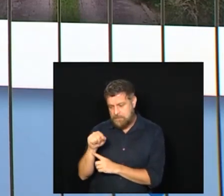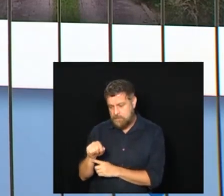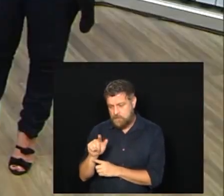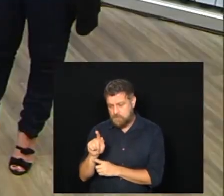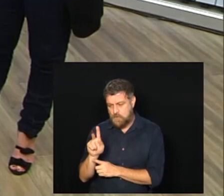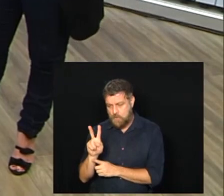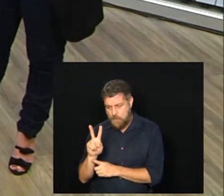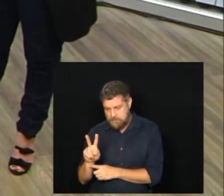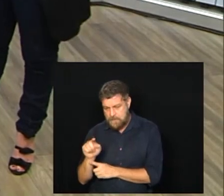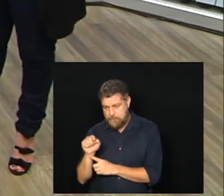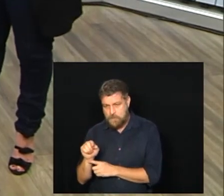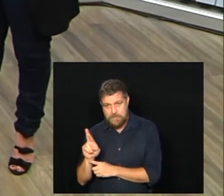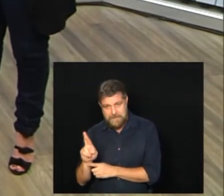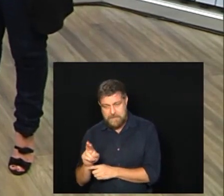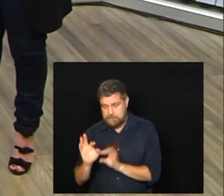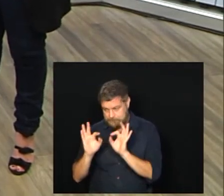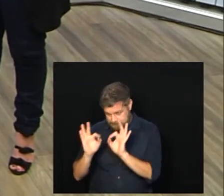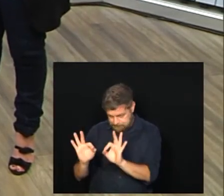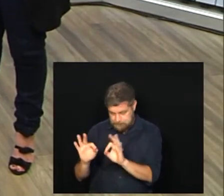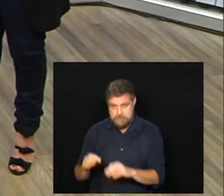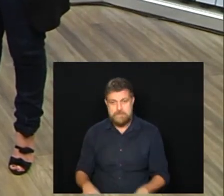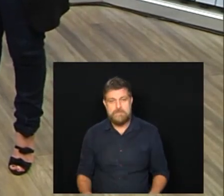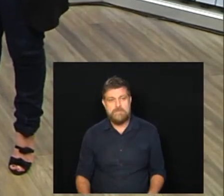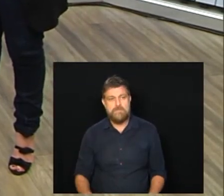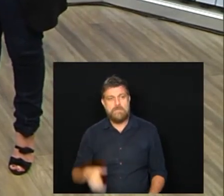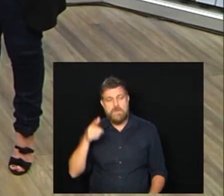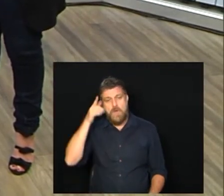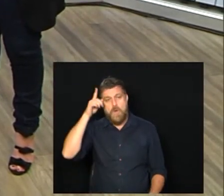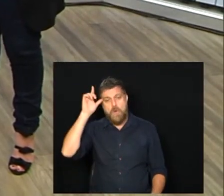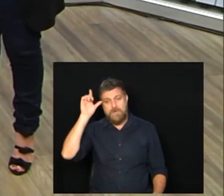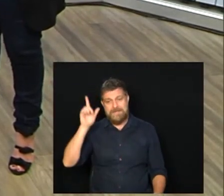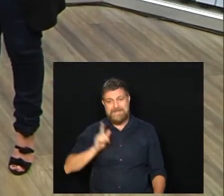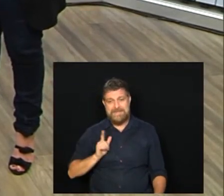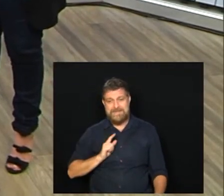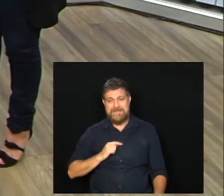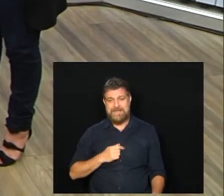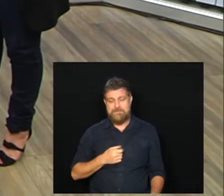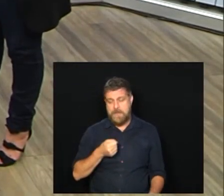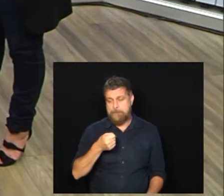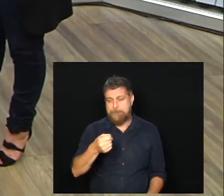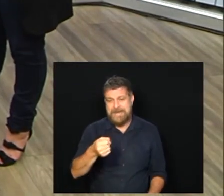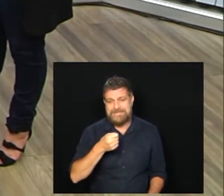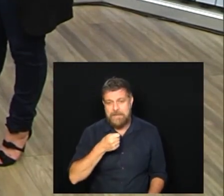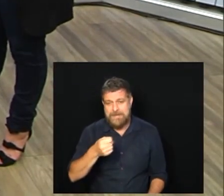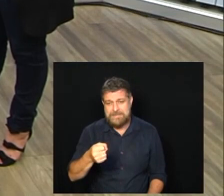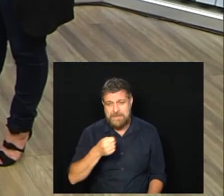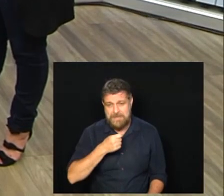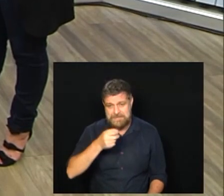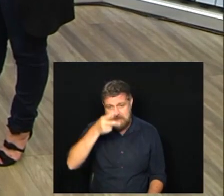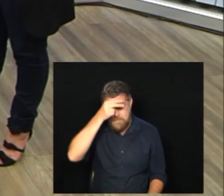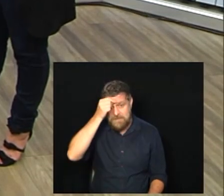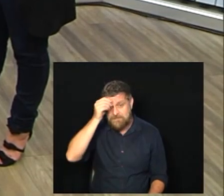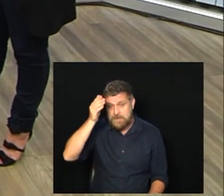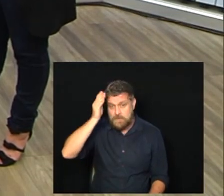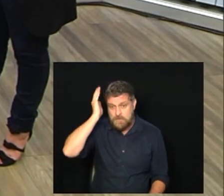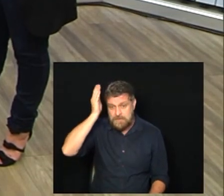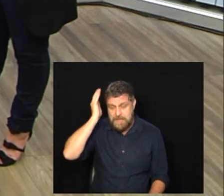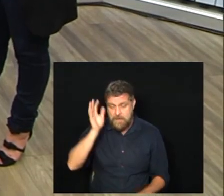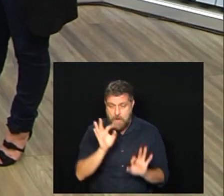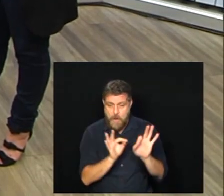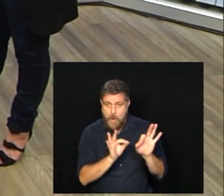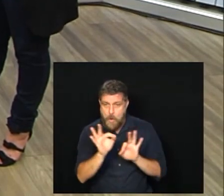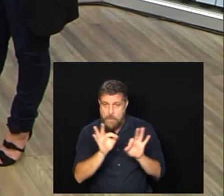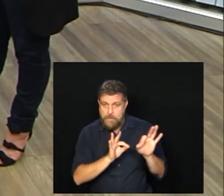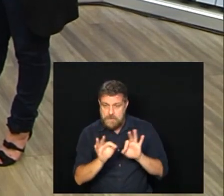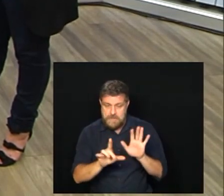vacina.campinas.sp.gov.br. Exatamente. Agora, Mina Abreu, ontem foi dia de coletiva do prefeito Dário Saad com um projeto que está vindo